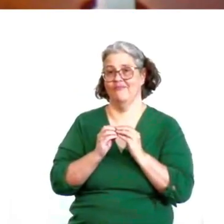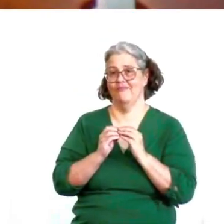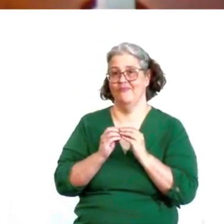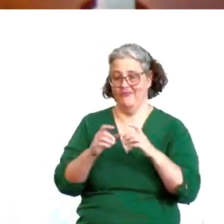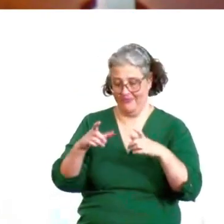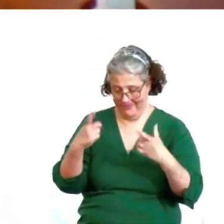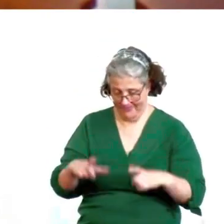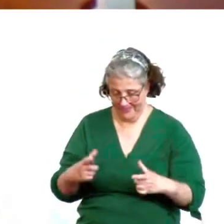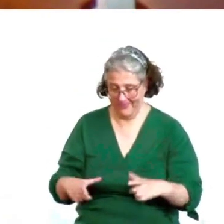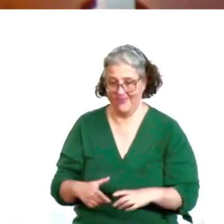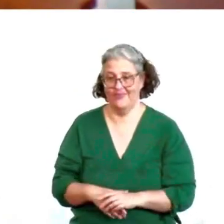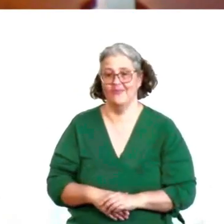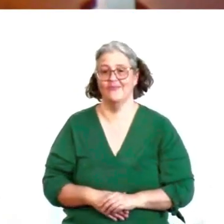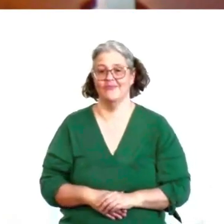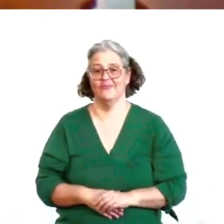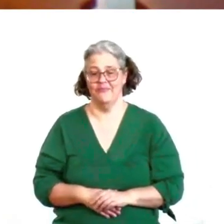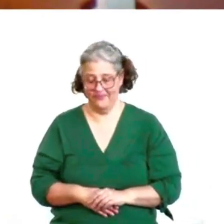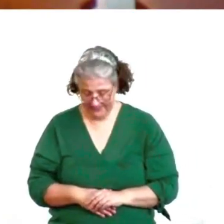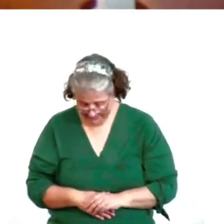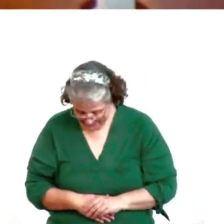que Deus vai habitar com eles.